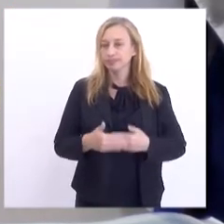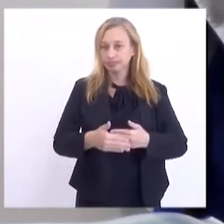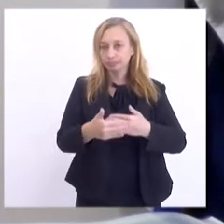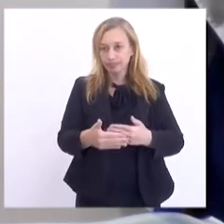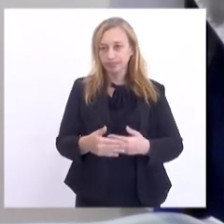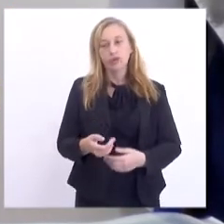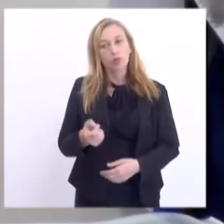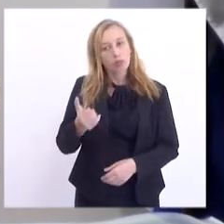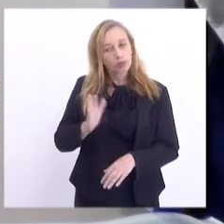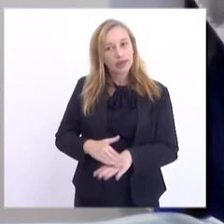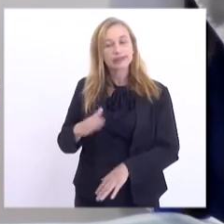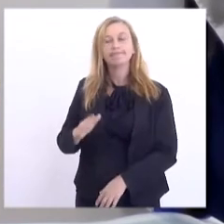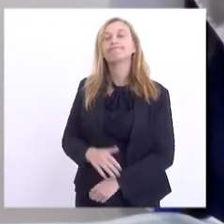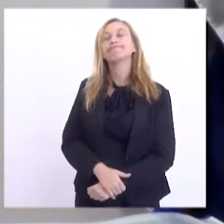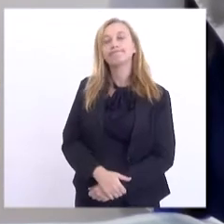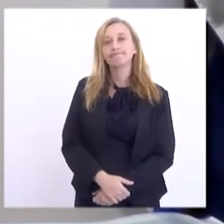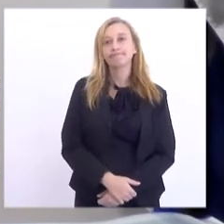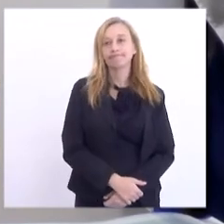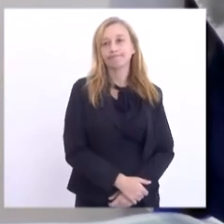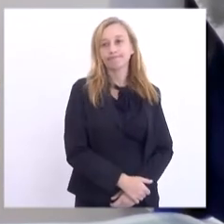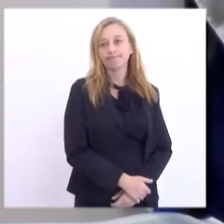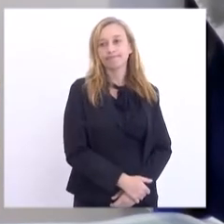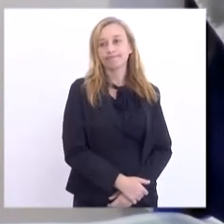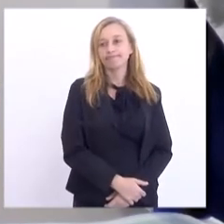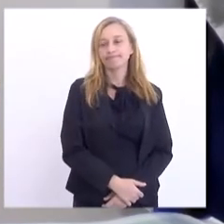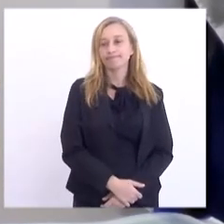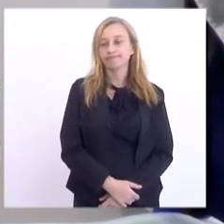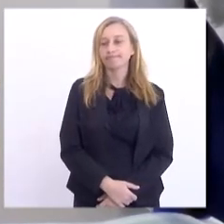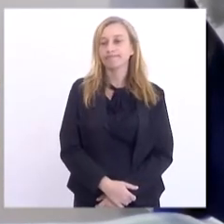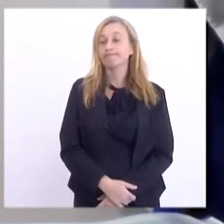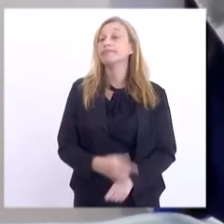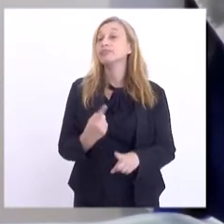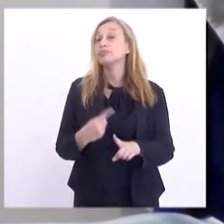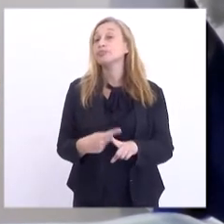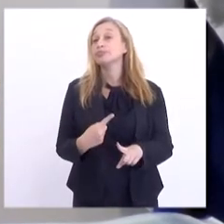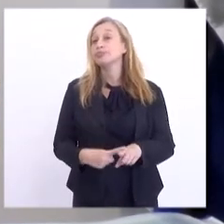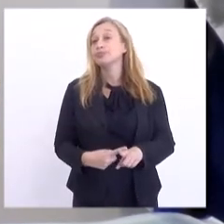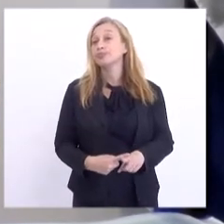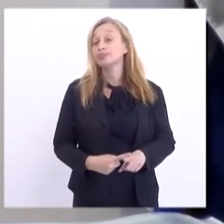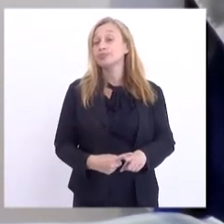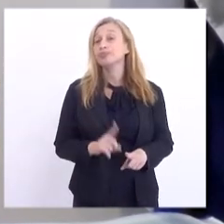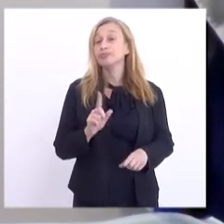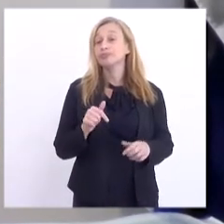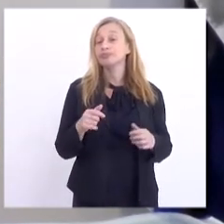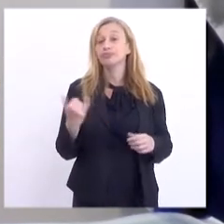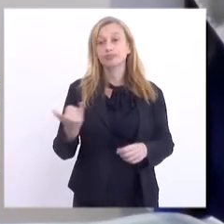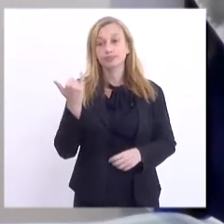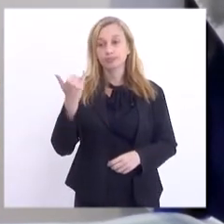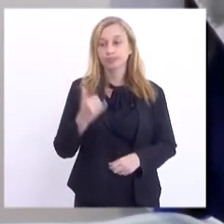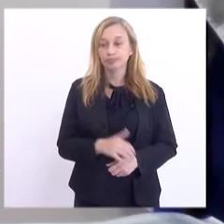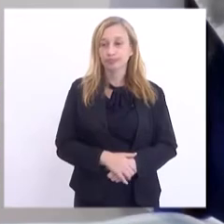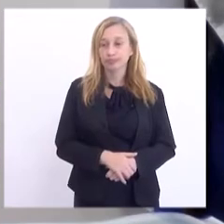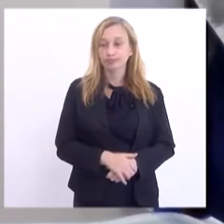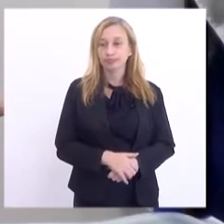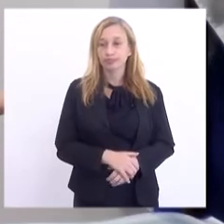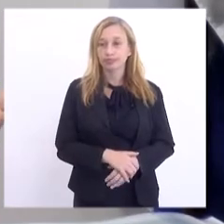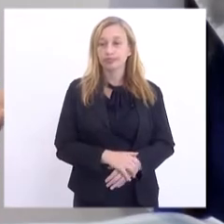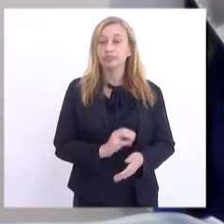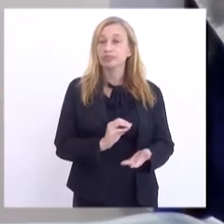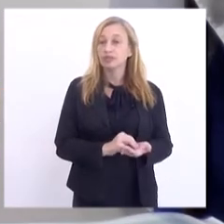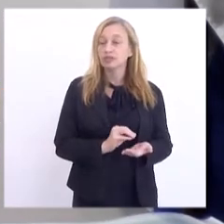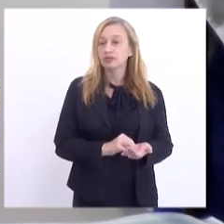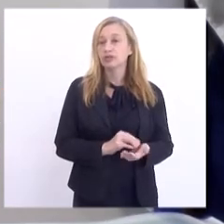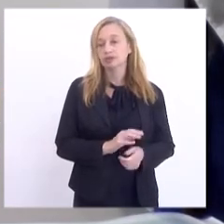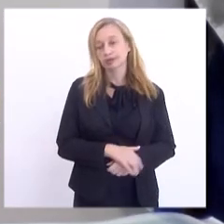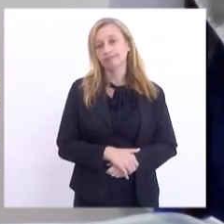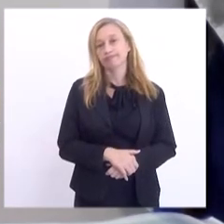então avance um pouco mais ó Ah e por que isso vai ser necessário pela falta de quadros